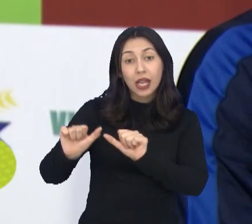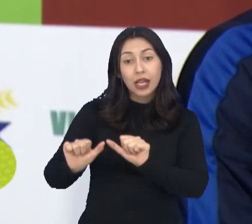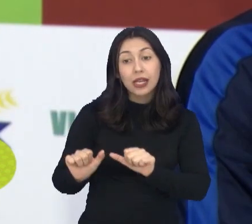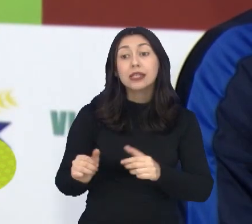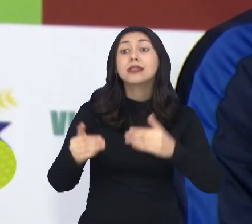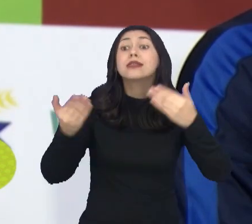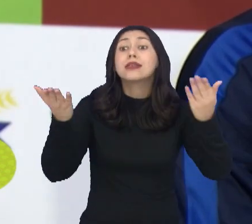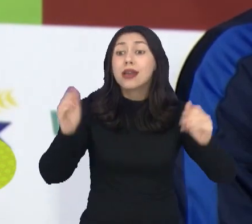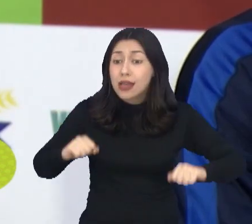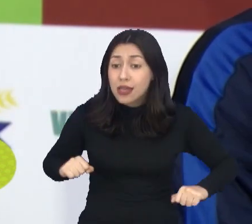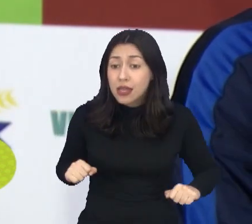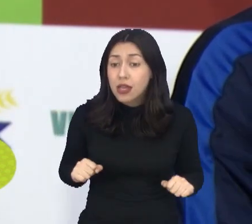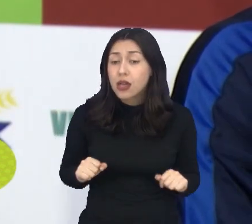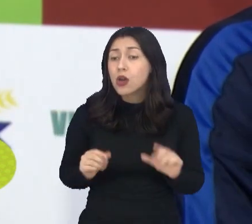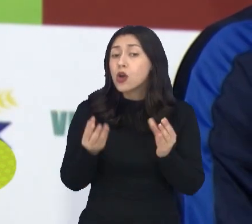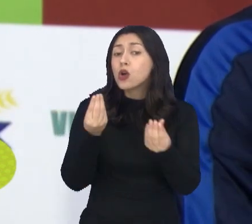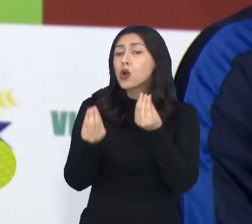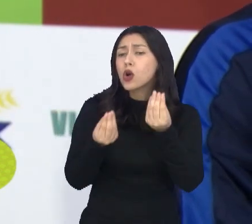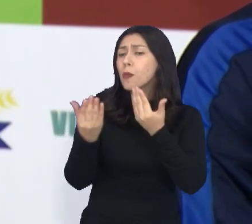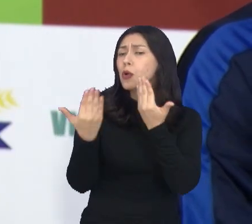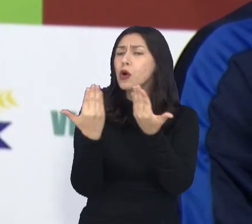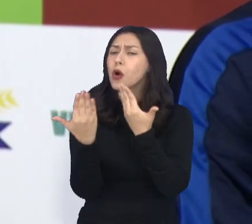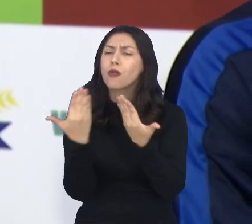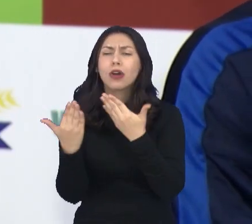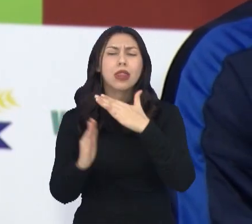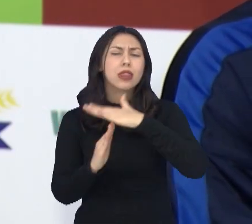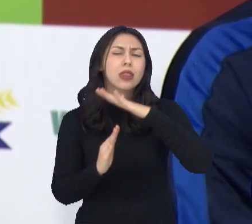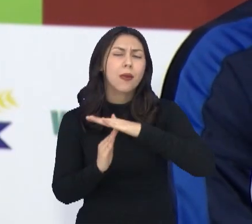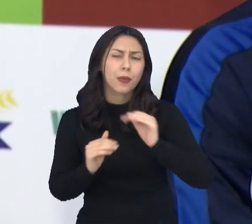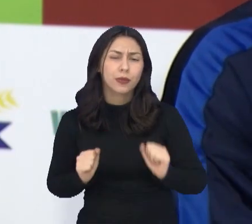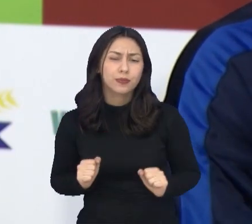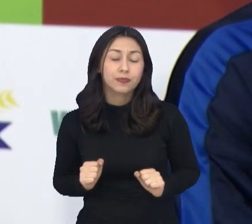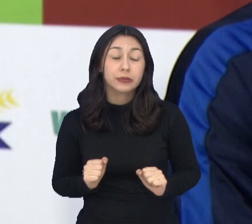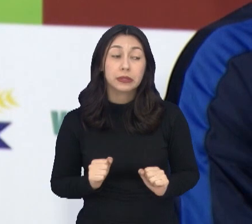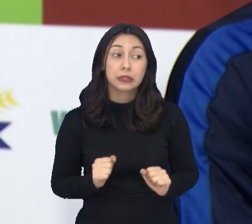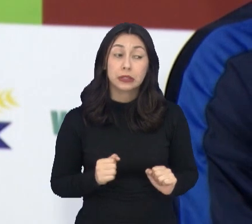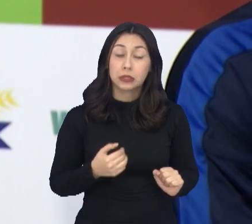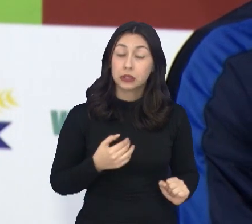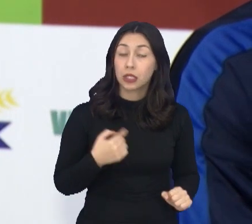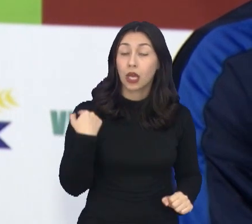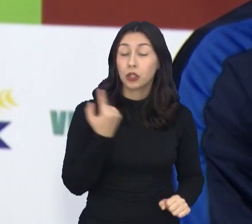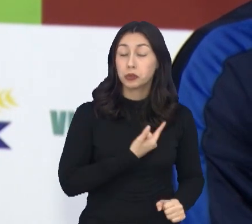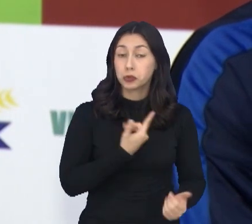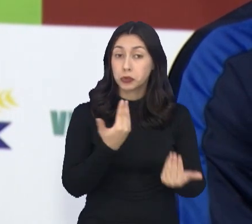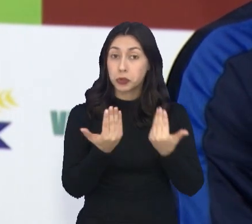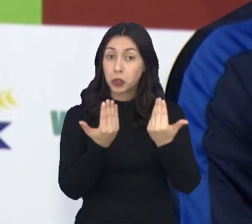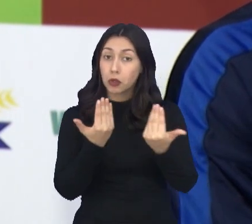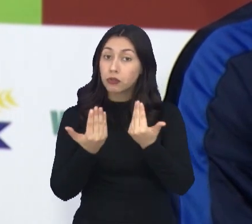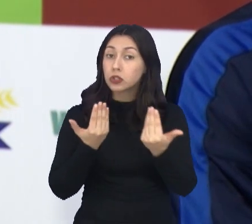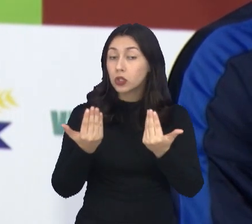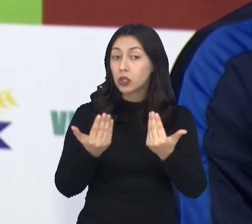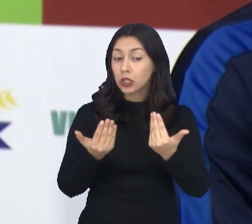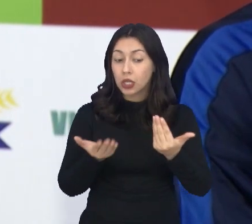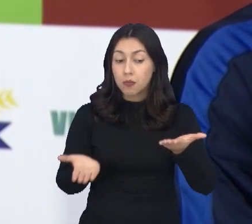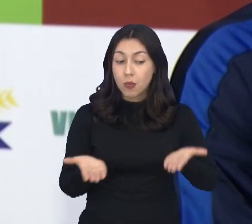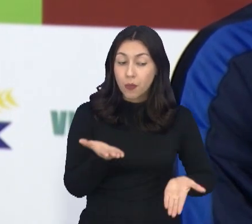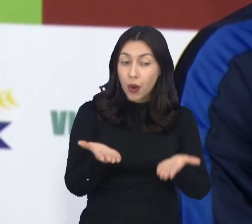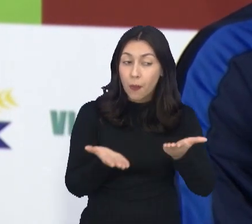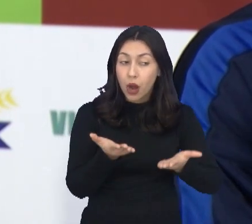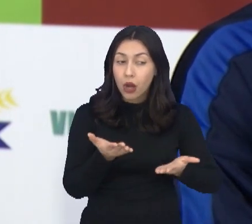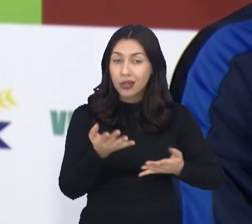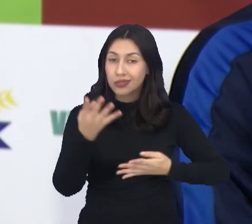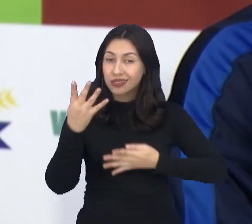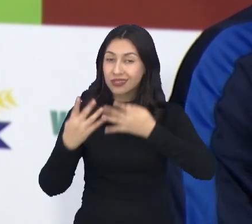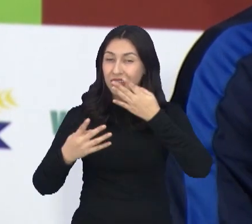Pedro Favela, qual foi o papo no intervalo? Eu acho que a gente conversou que essa transição dele estava atrapalhando